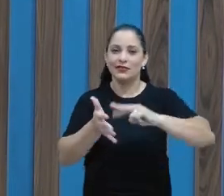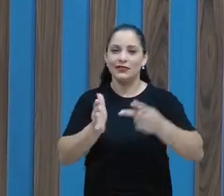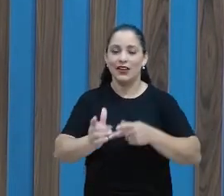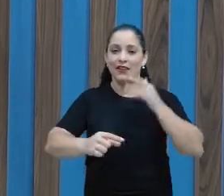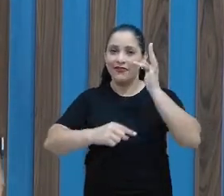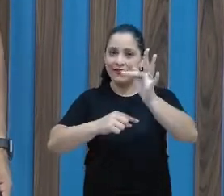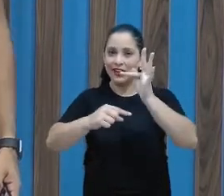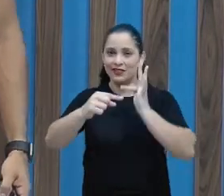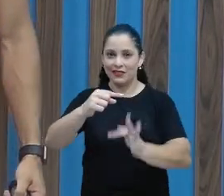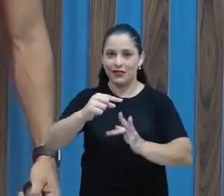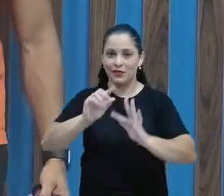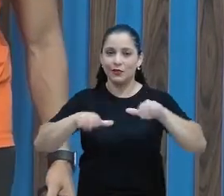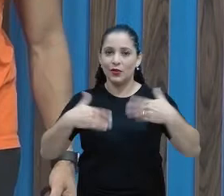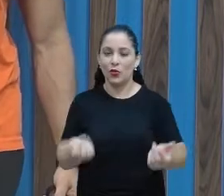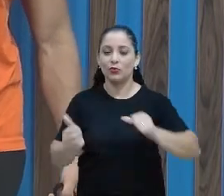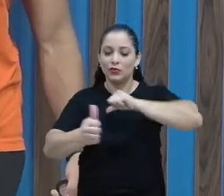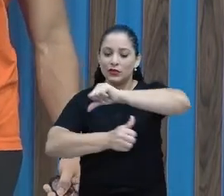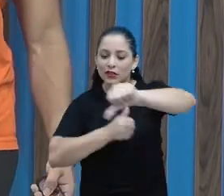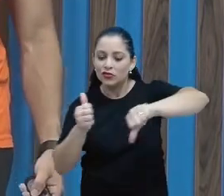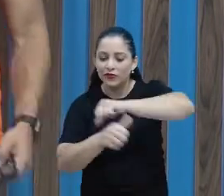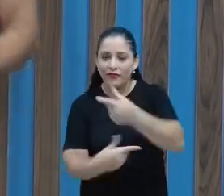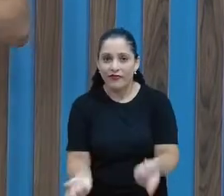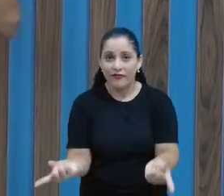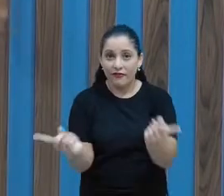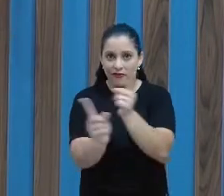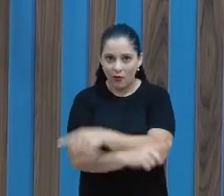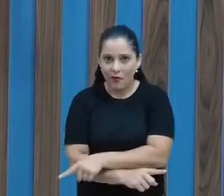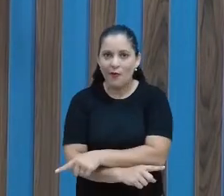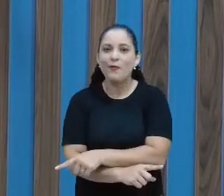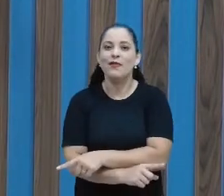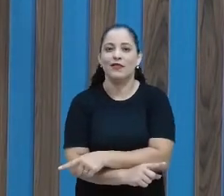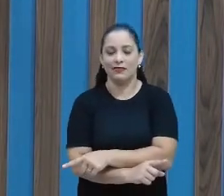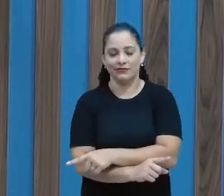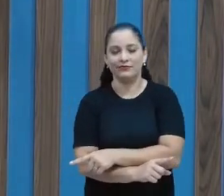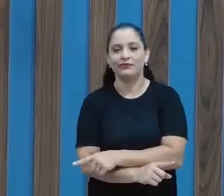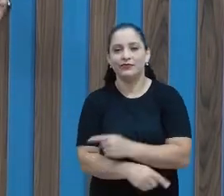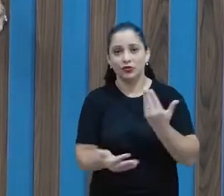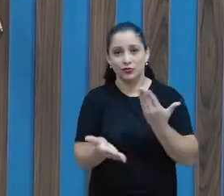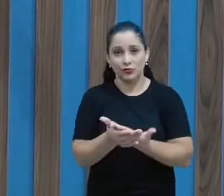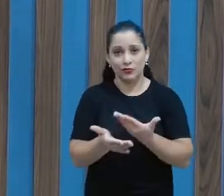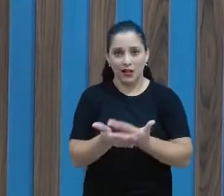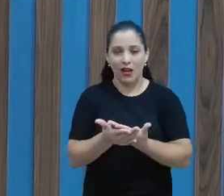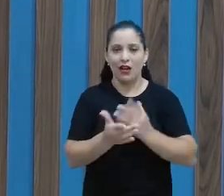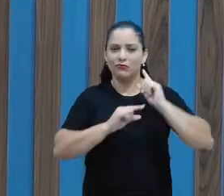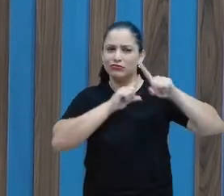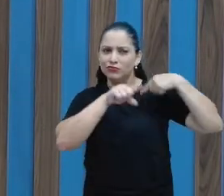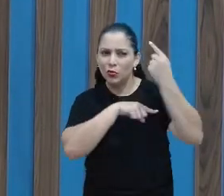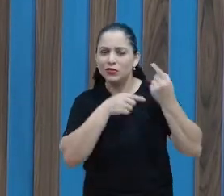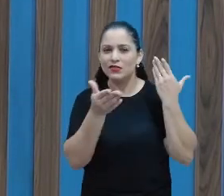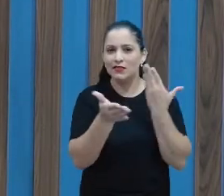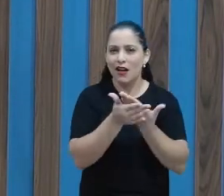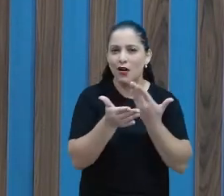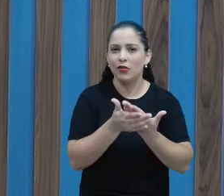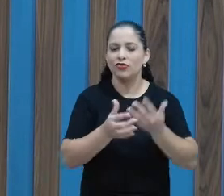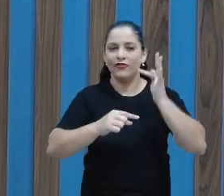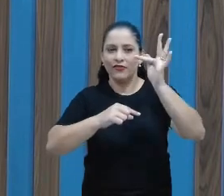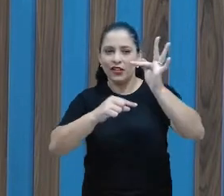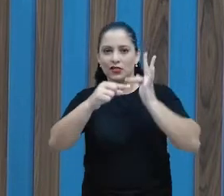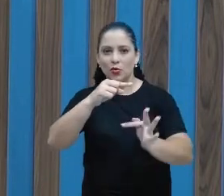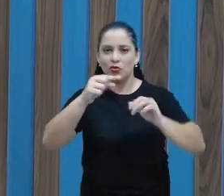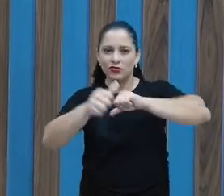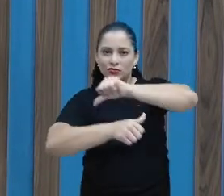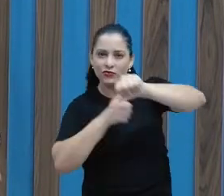E quando a gente transforma, por exemplo, essas frações, né, que vamos ver aí nos nossos próximos encontros, transformando as frações